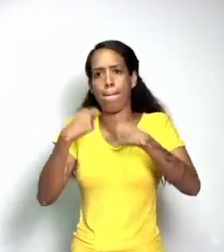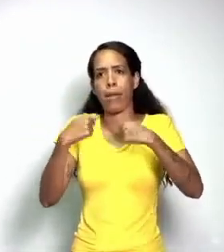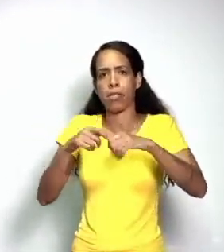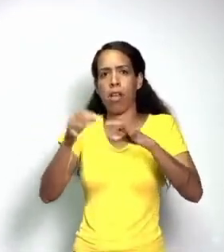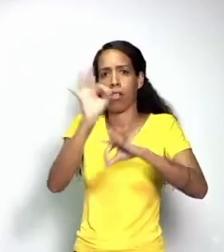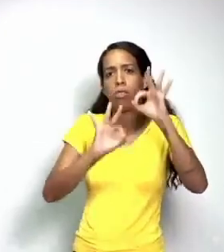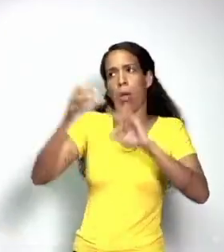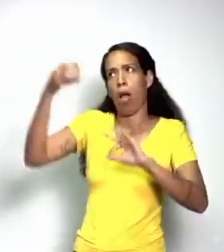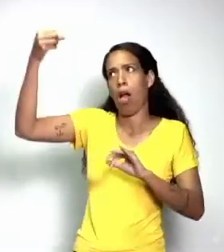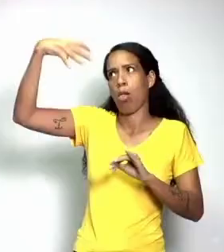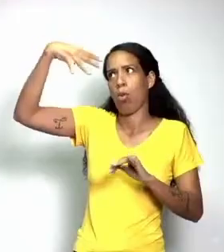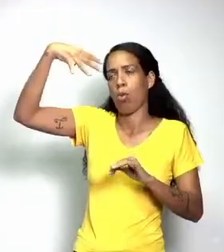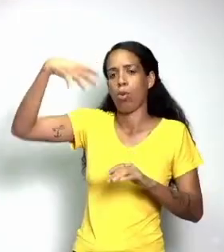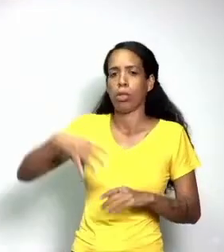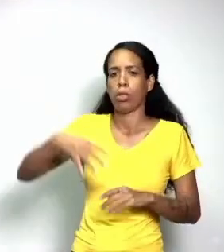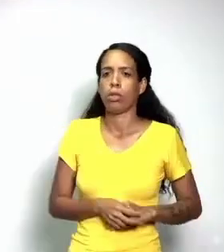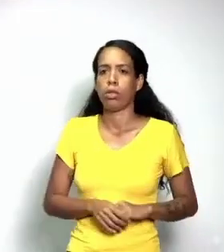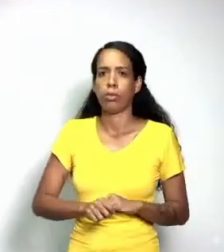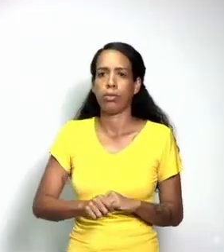luz.